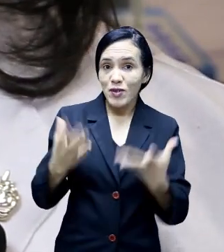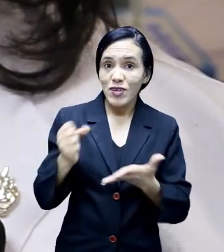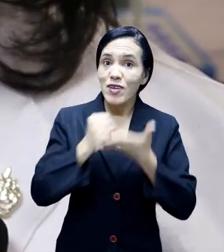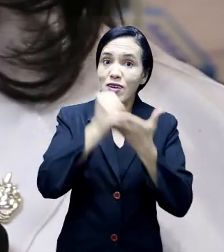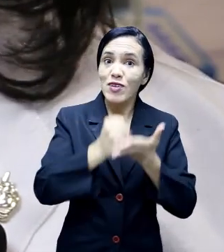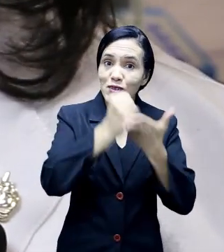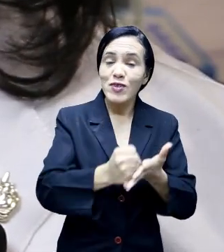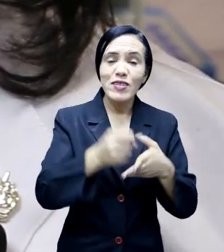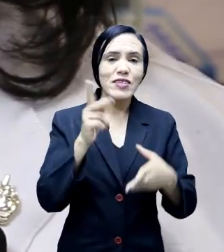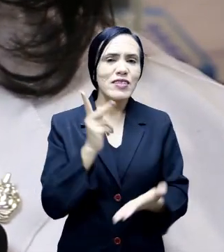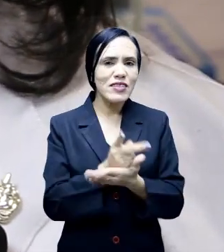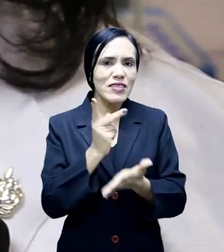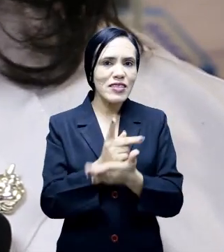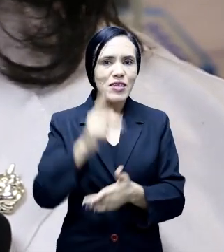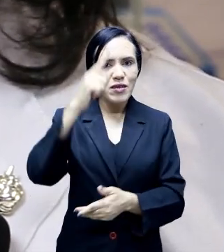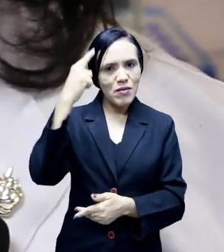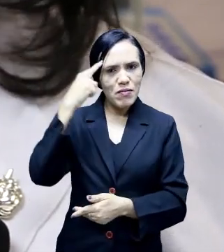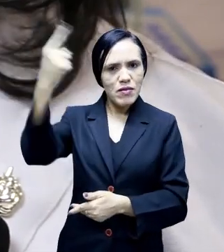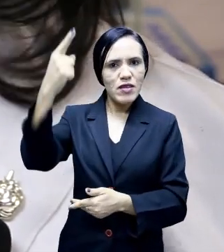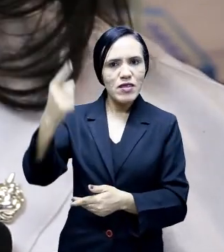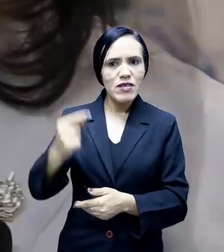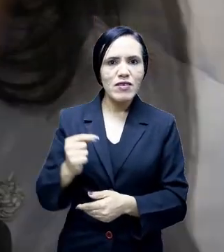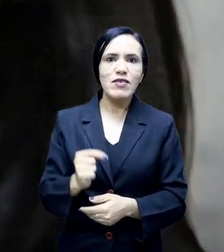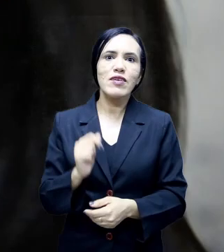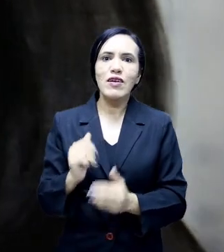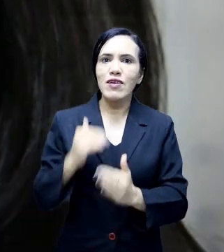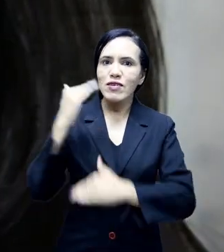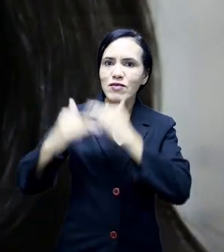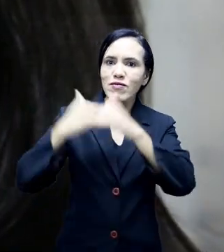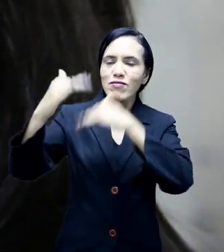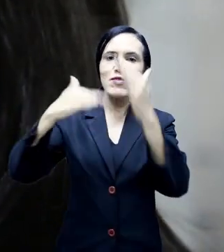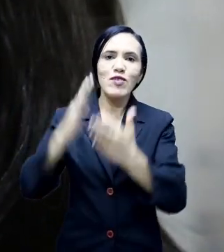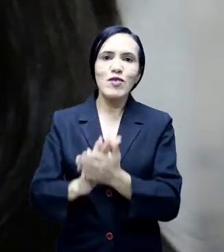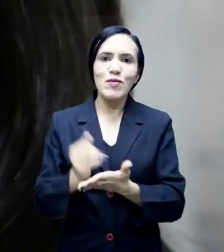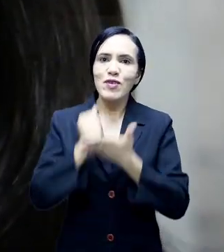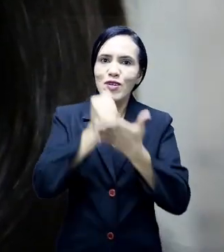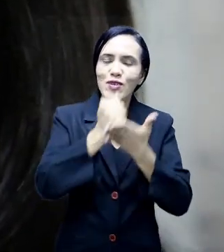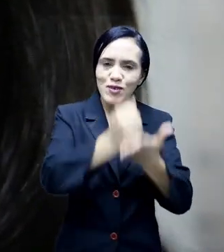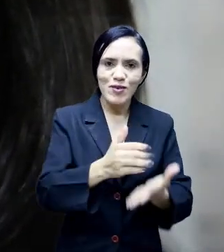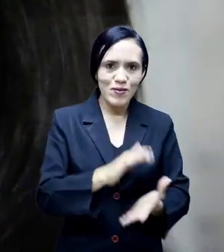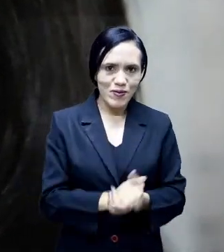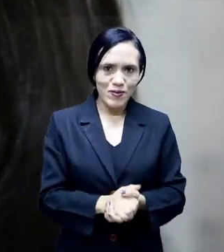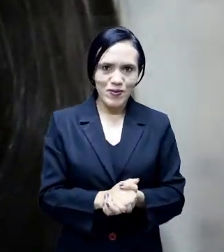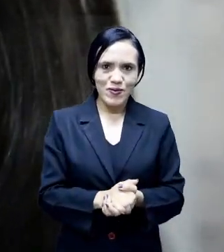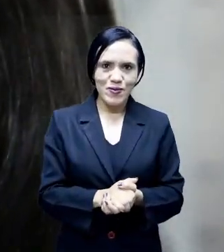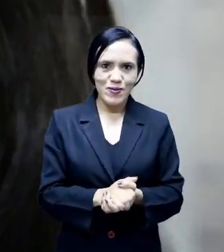estar ajudando. Sempre pensar em buscar contribuir com algo.